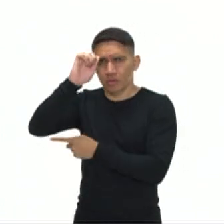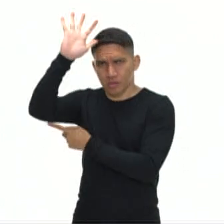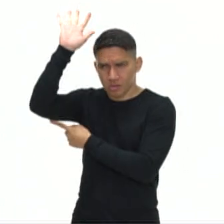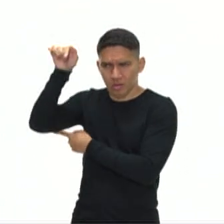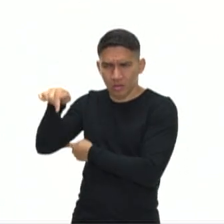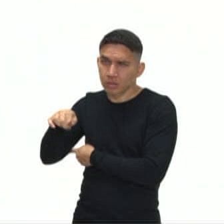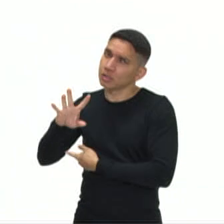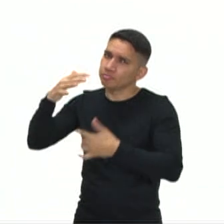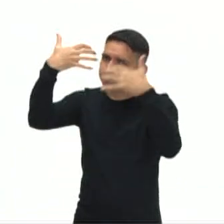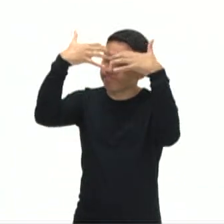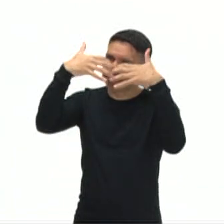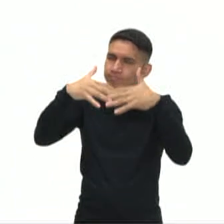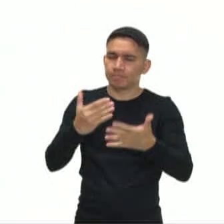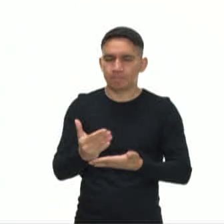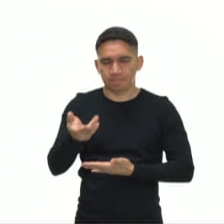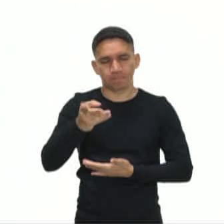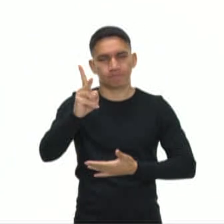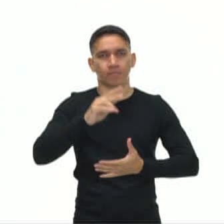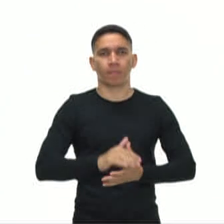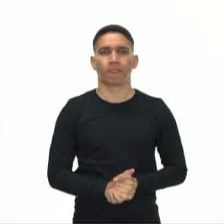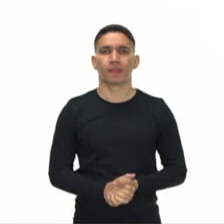dar uma pensadinha e vamos seguir adiante.